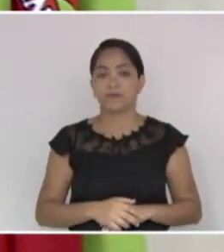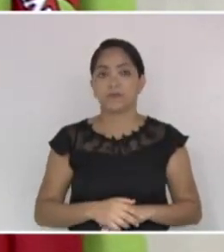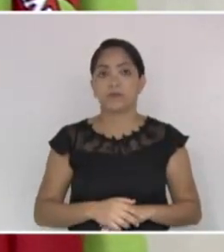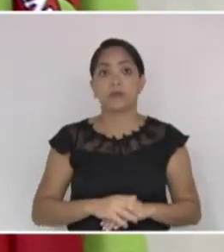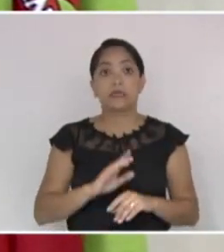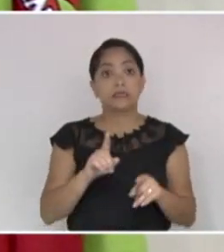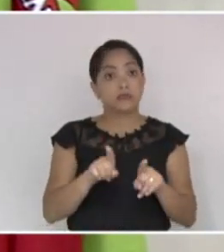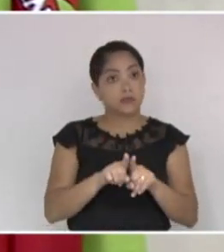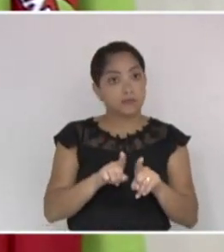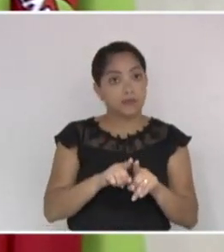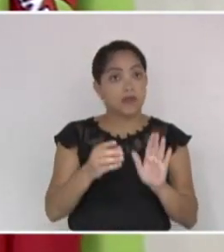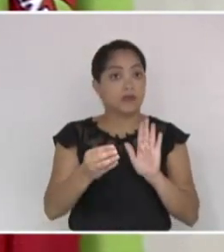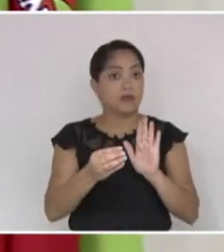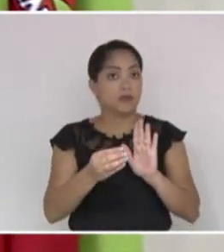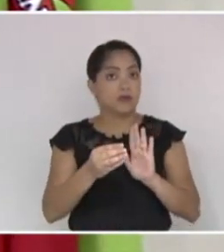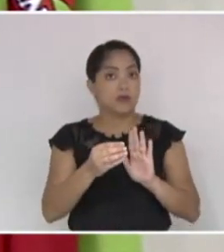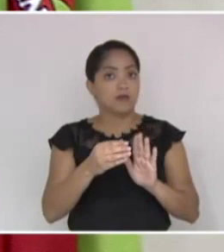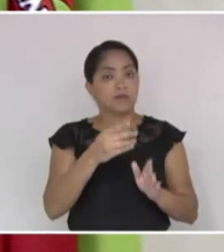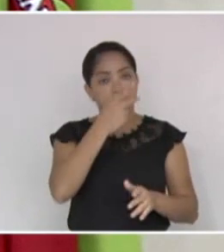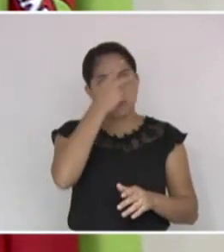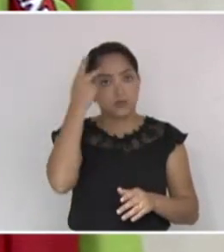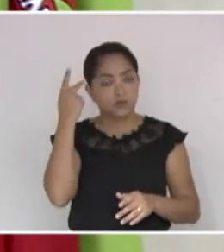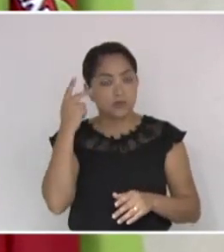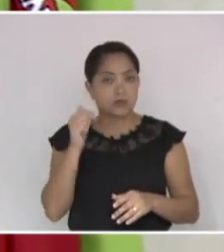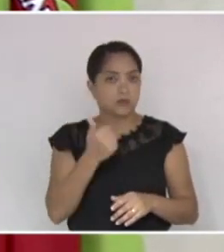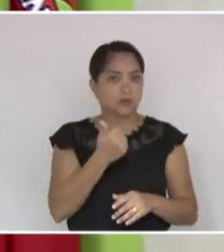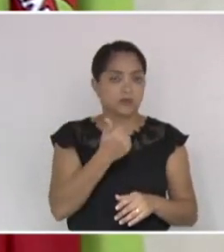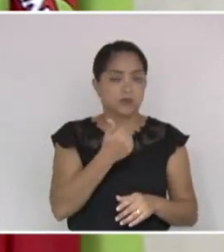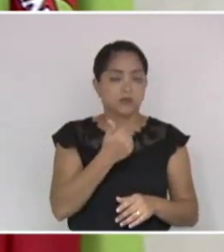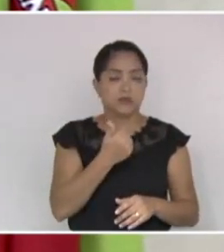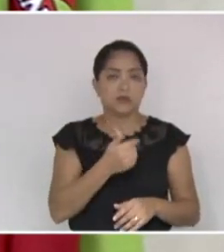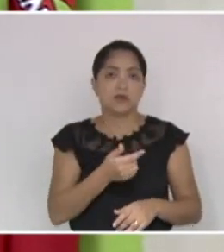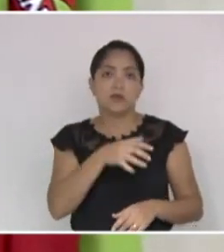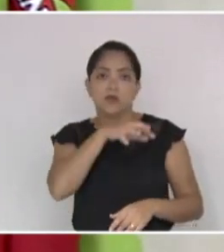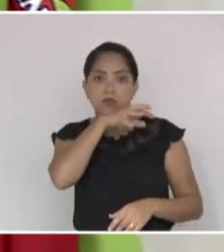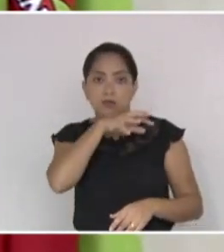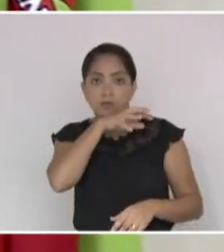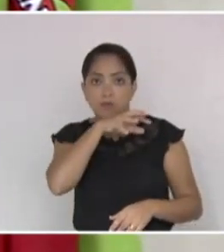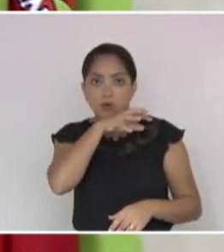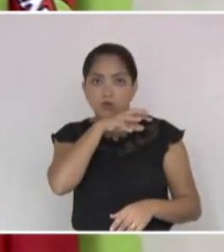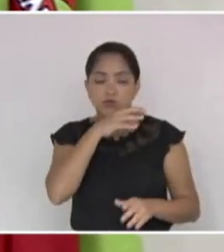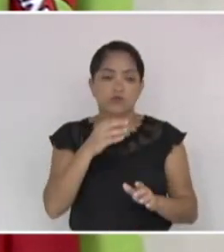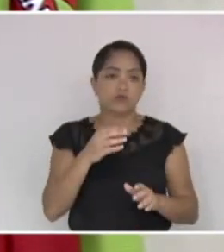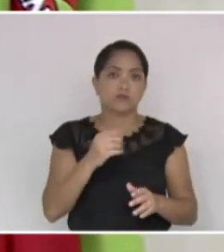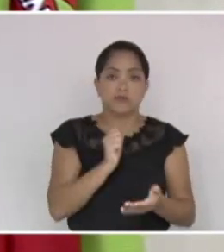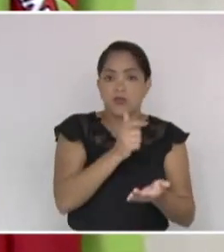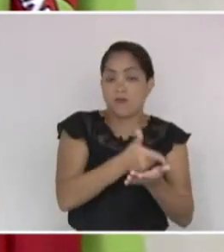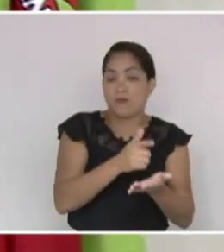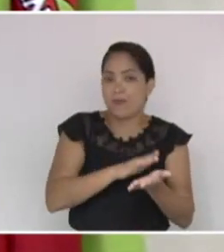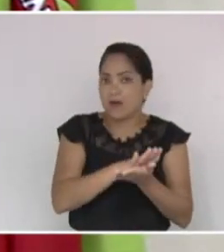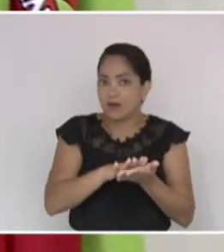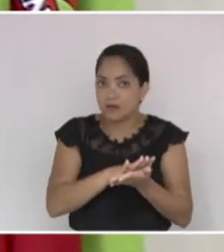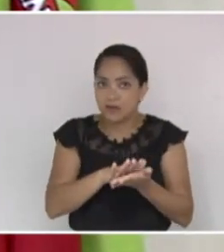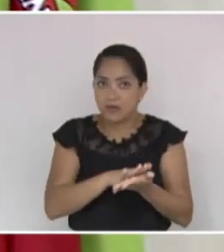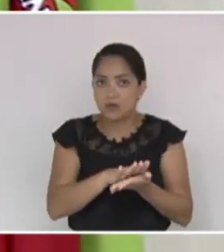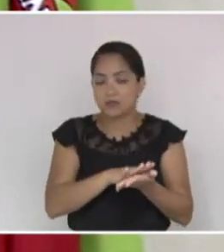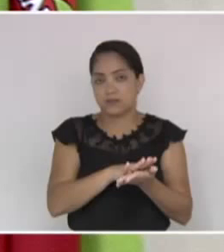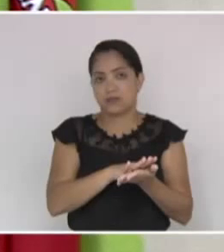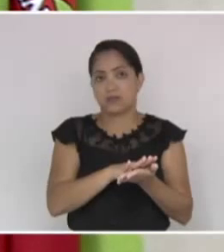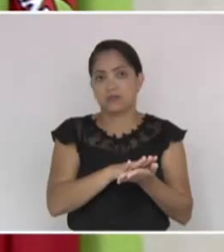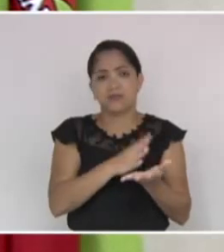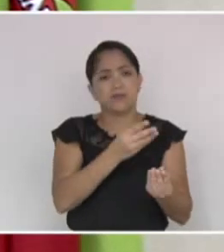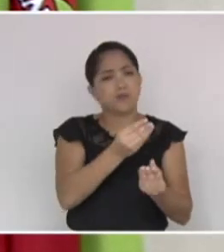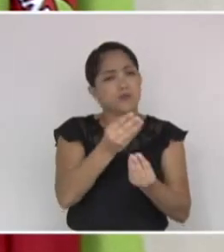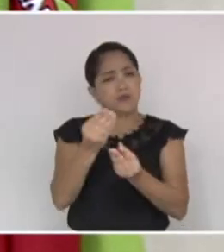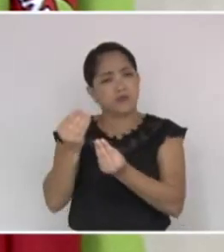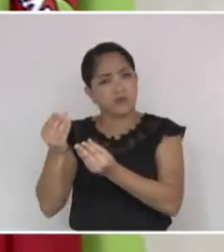sonegação correspondeu em 2015 a 420 bilhões. Também por que não mexer nessa ferida? Fica